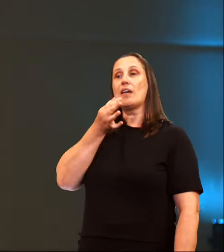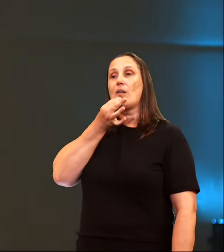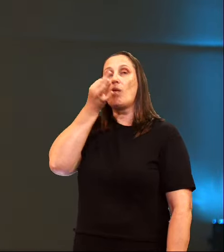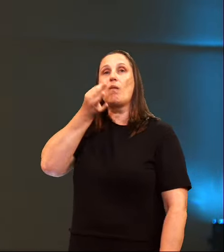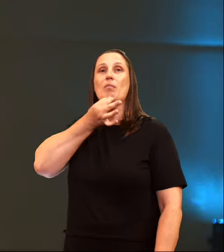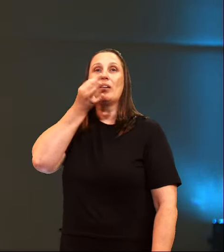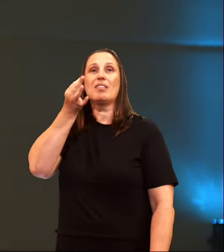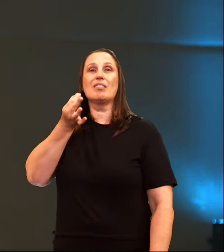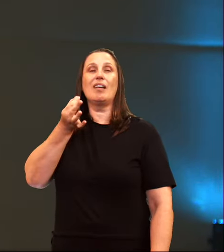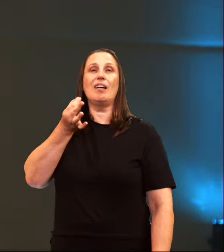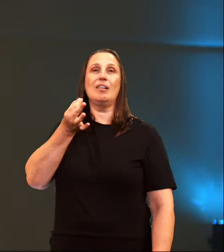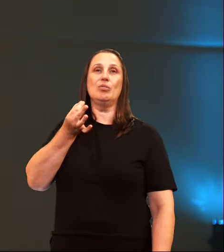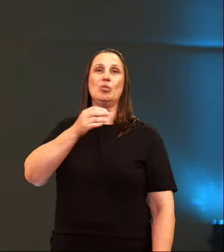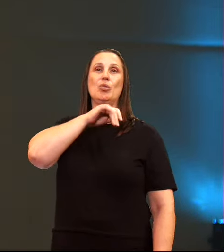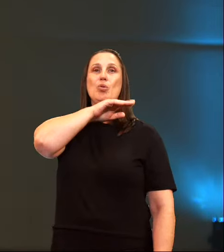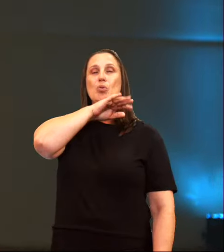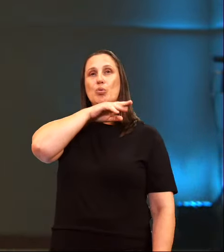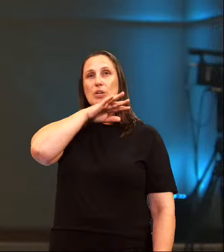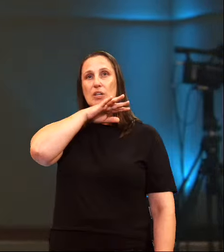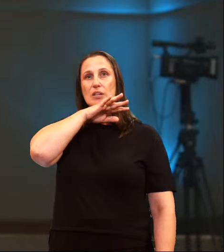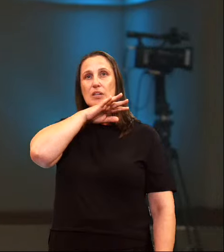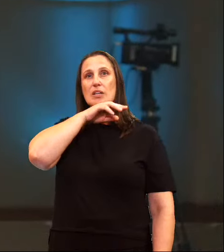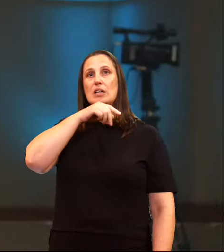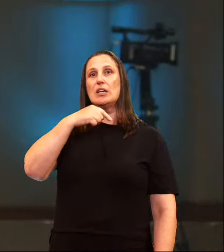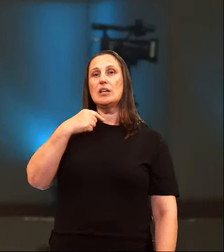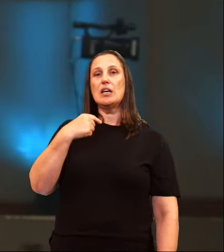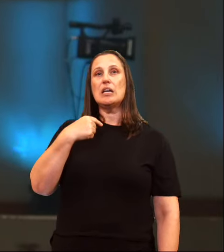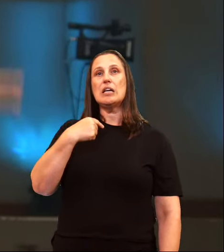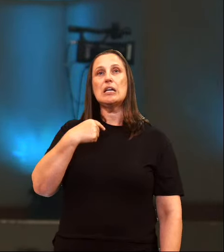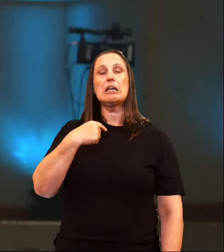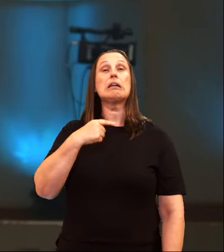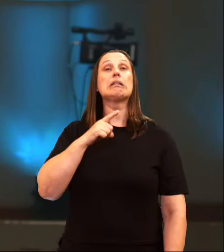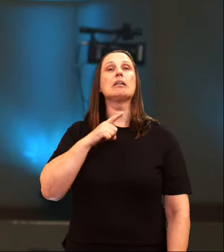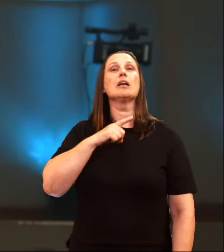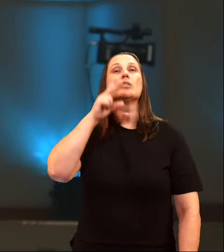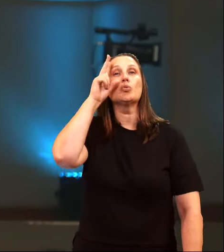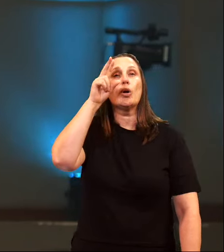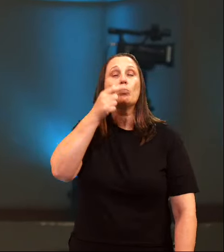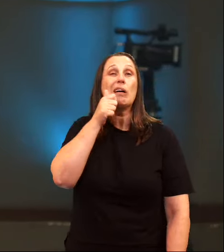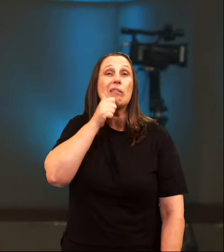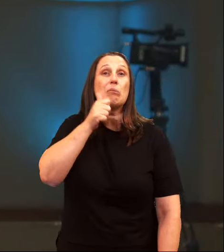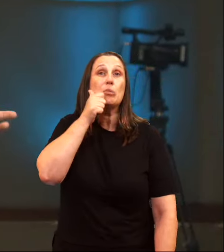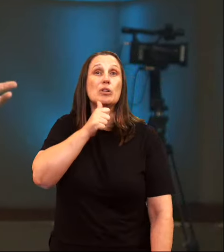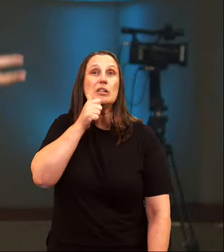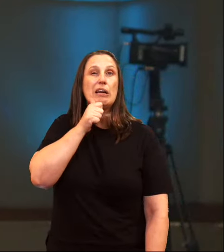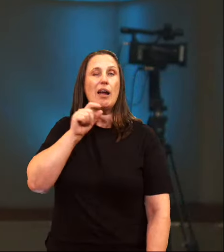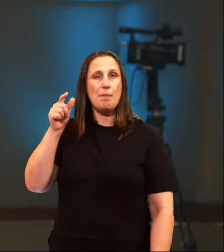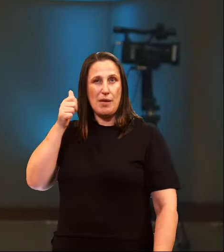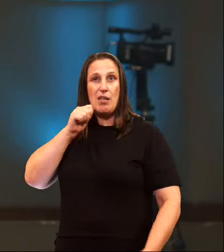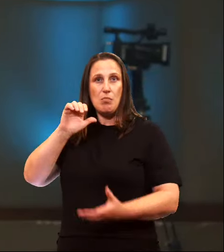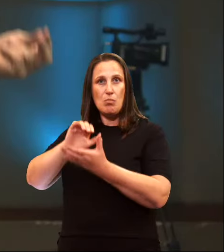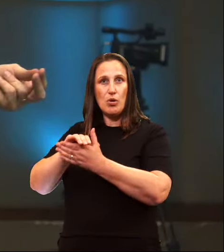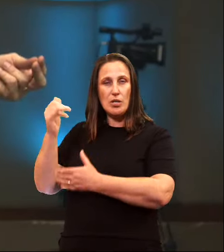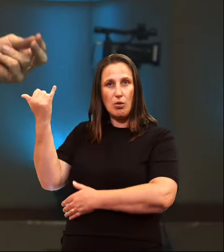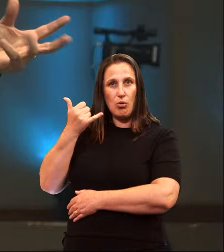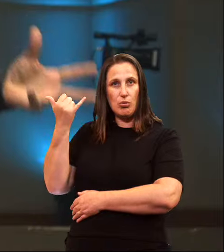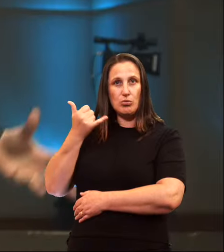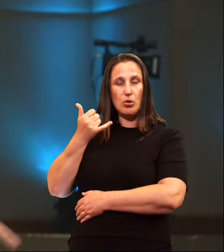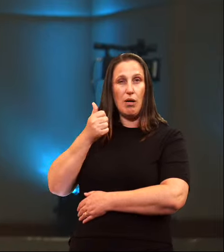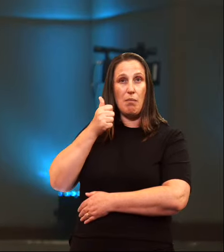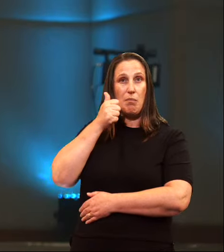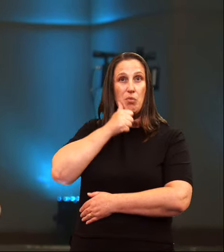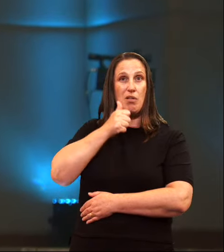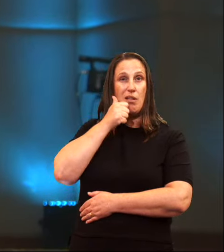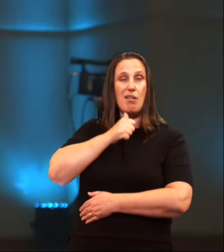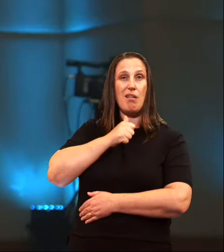50 reclamando. Esses dias eu estava vendo a história de uma moça. Assim, me contando, a moça tinha